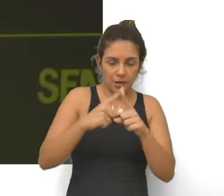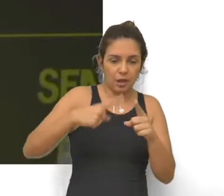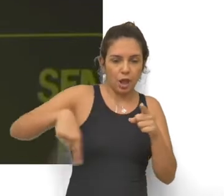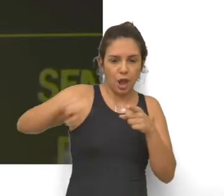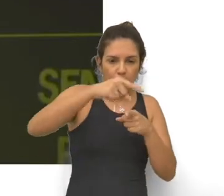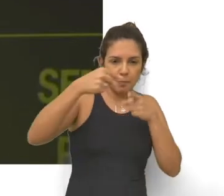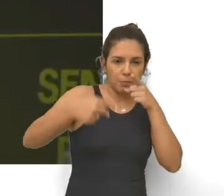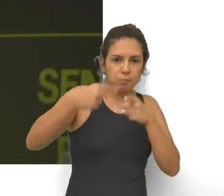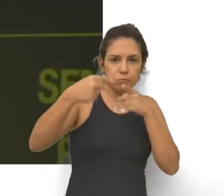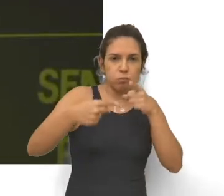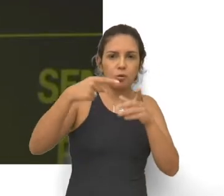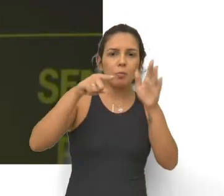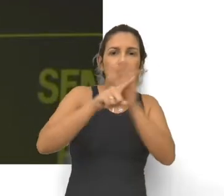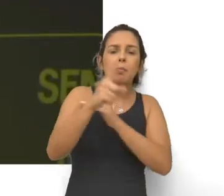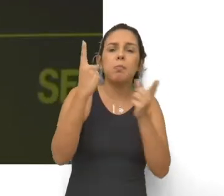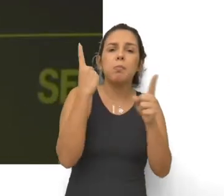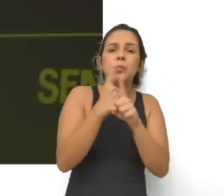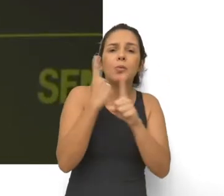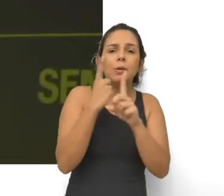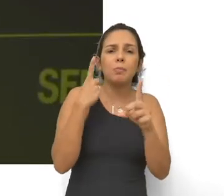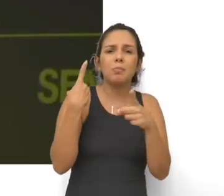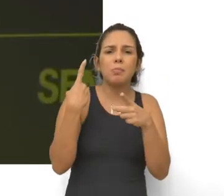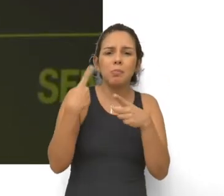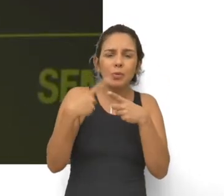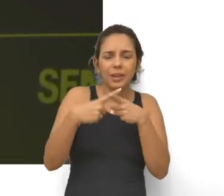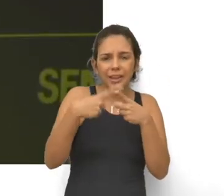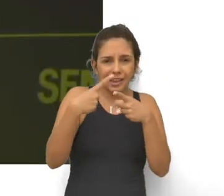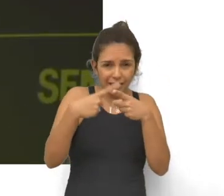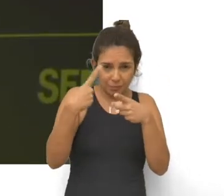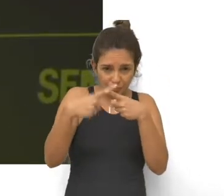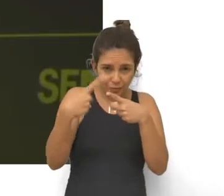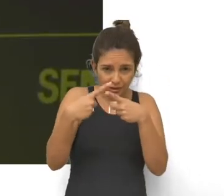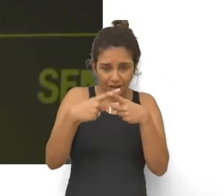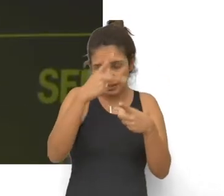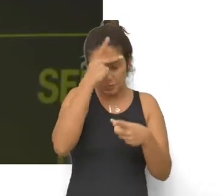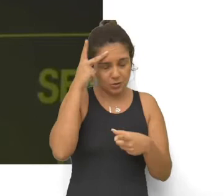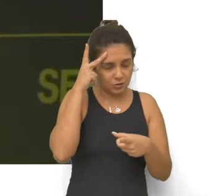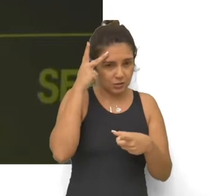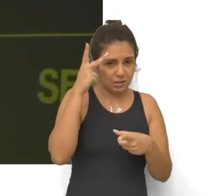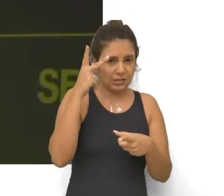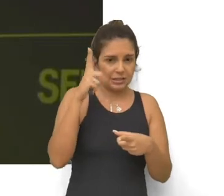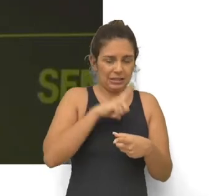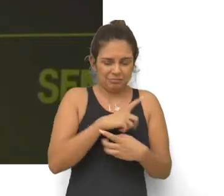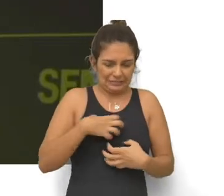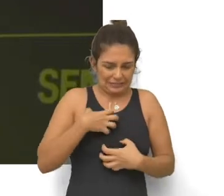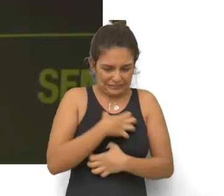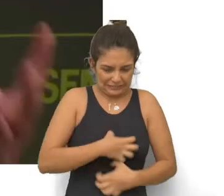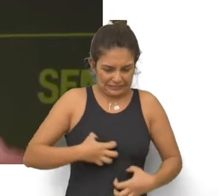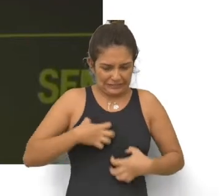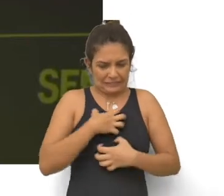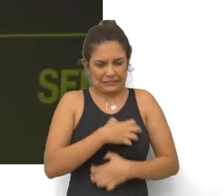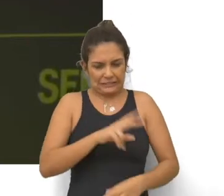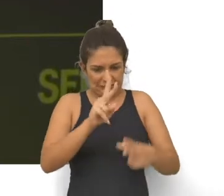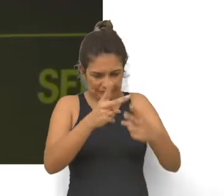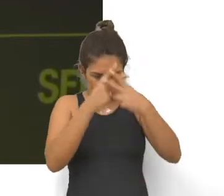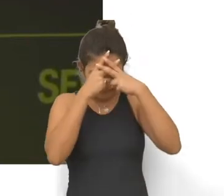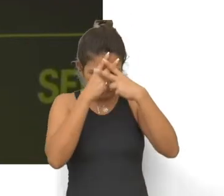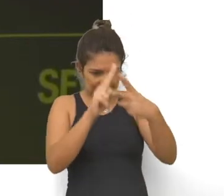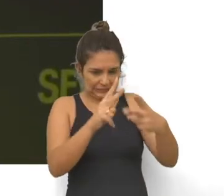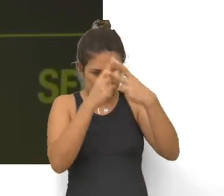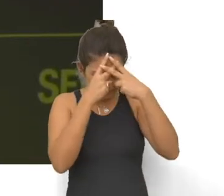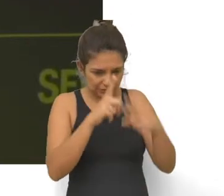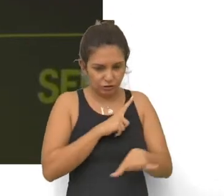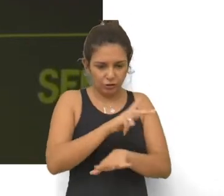político. Por que as pessoas, nesse ponto, quando se consideram ressentidas devido aos mais